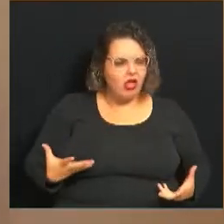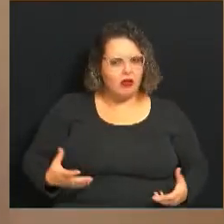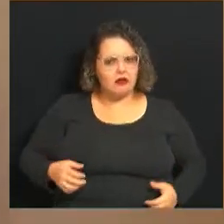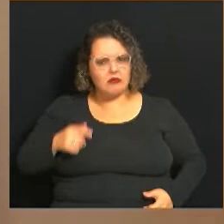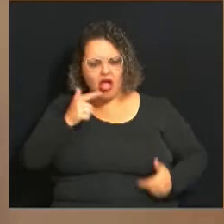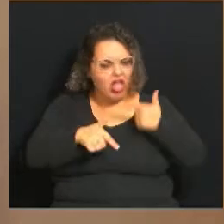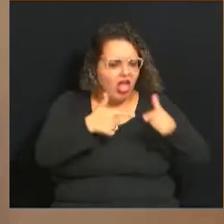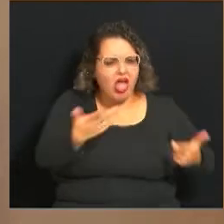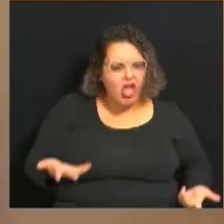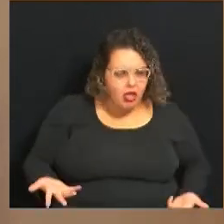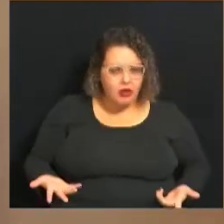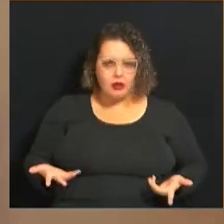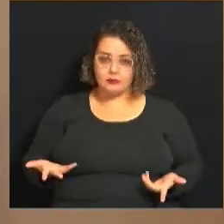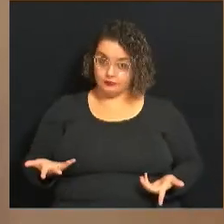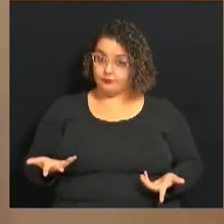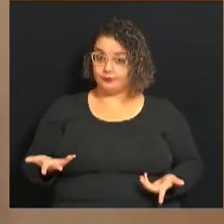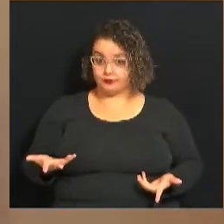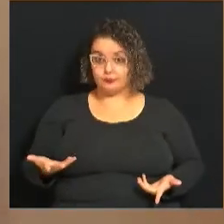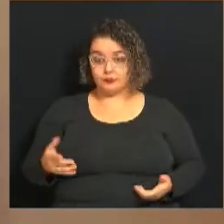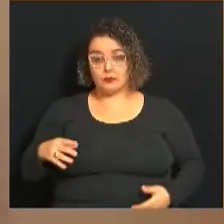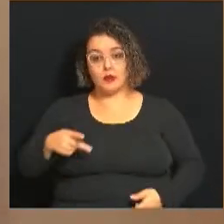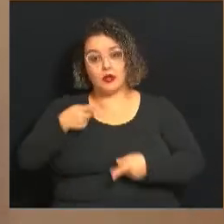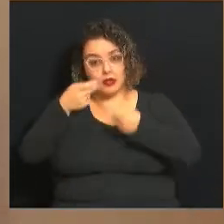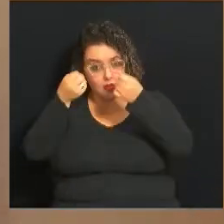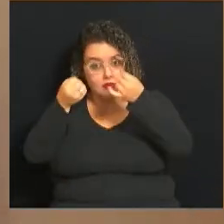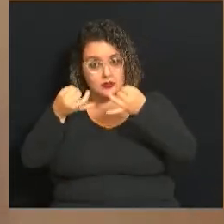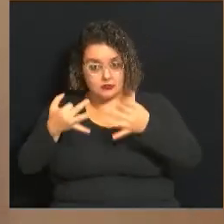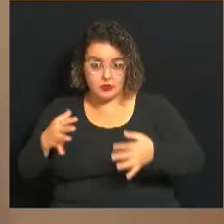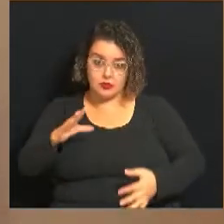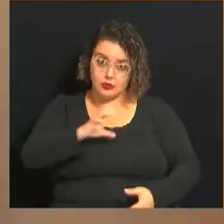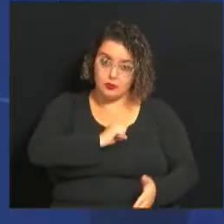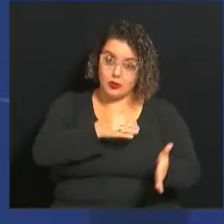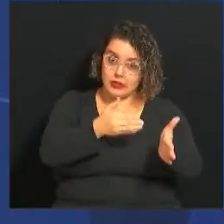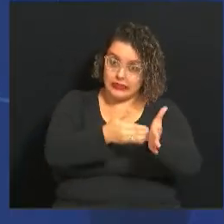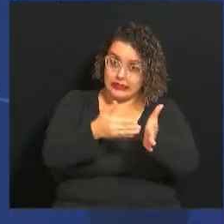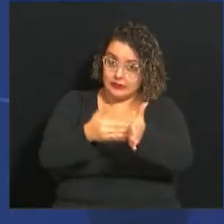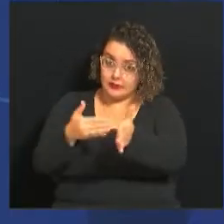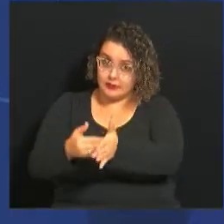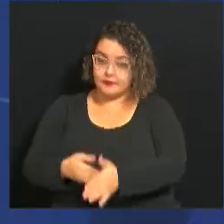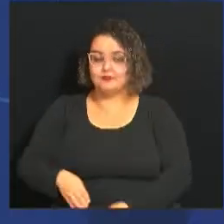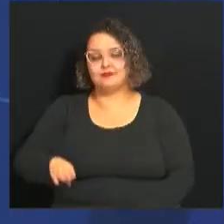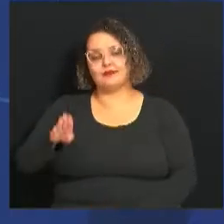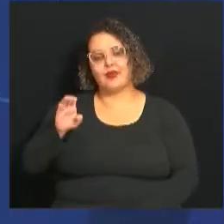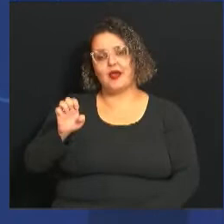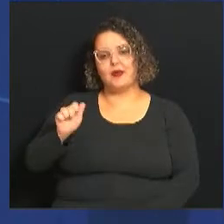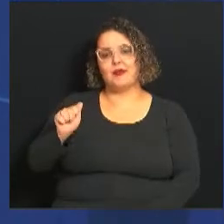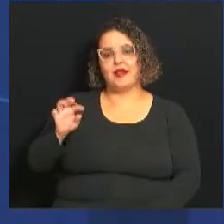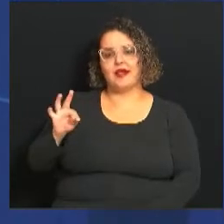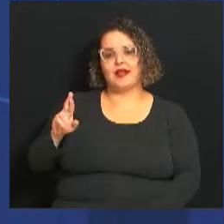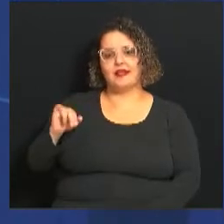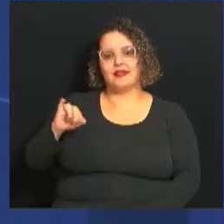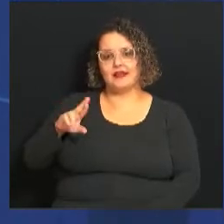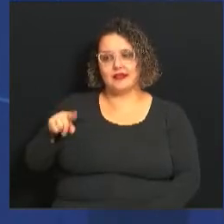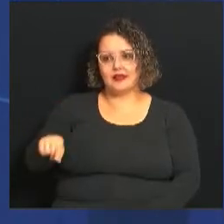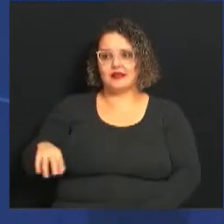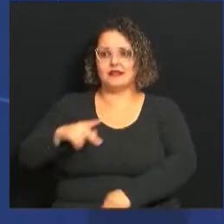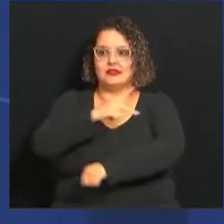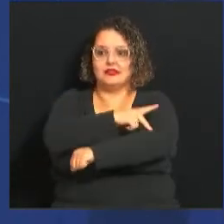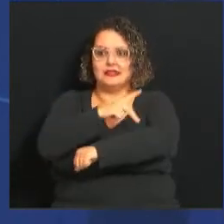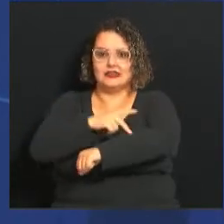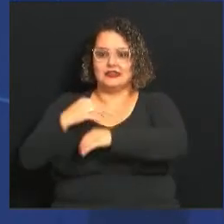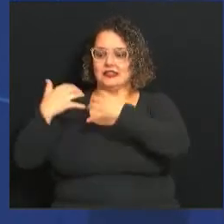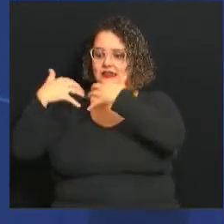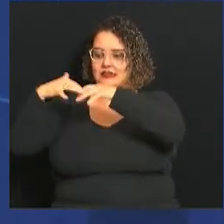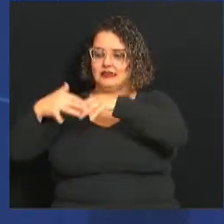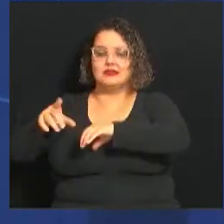conta também sobre um amor muito condicional. Beatriz Montenegro, pedagoga, neuropsicopedagoga e